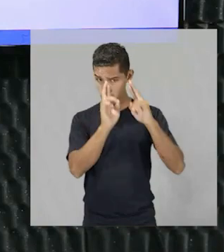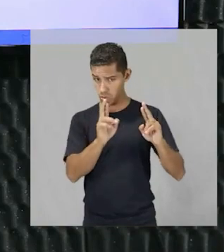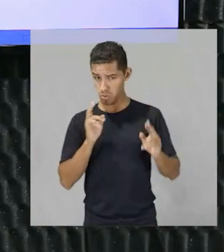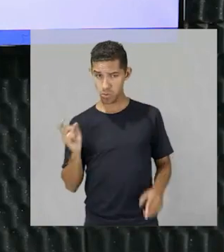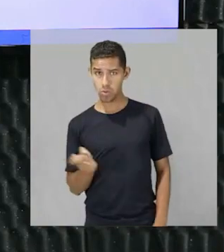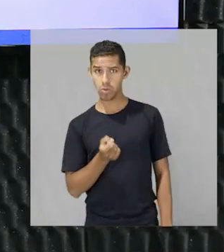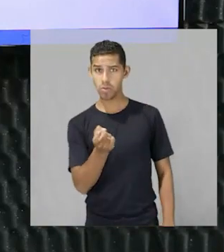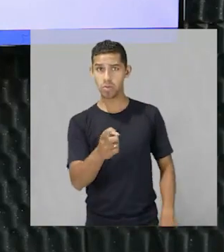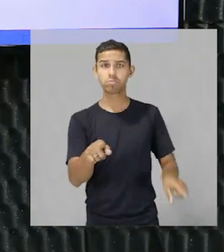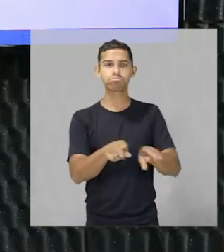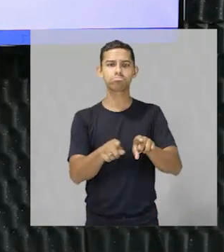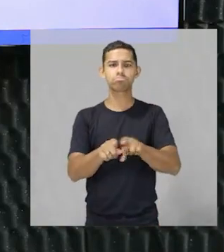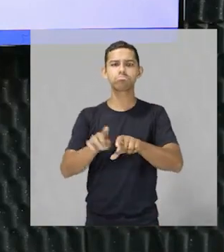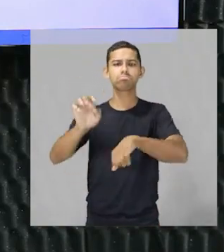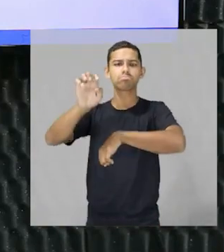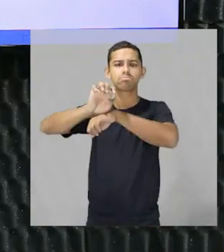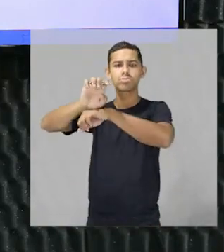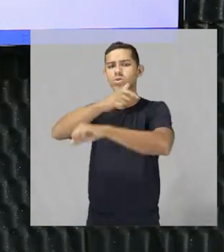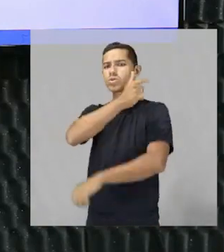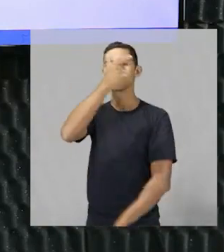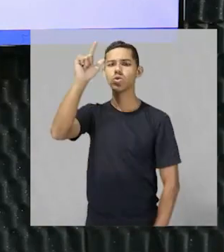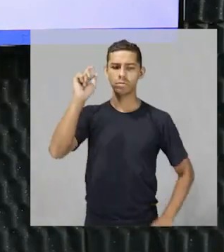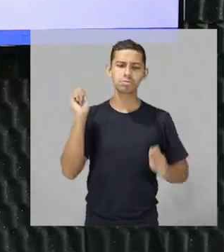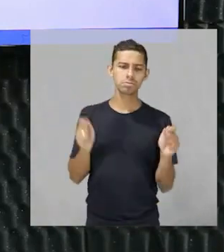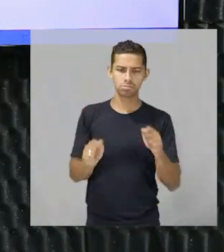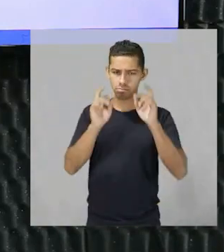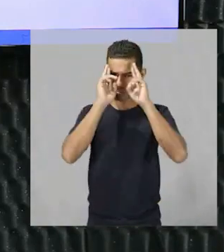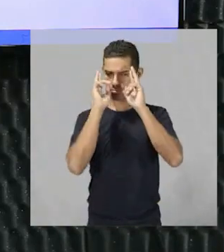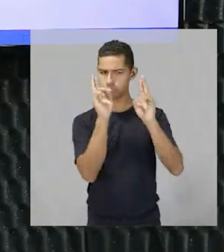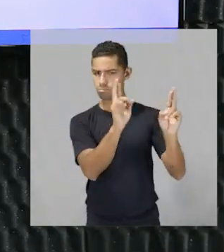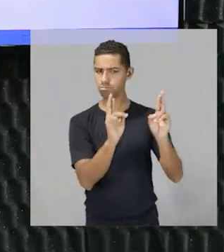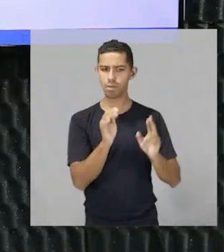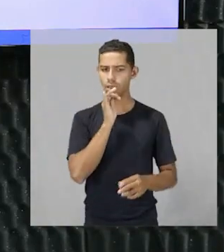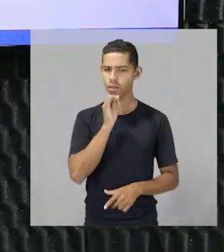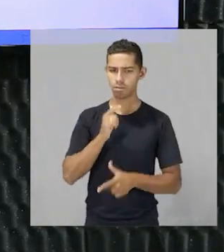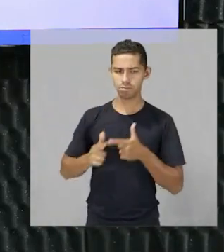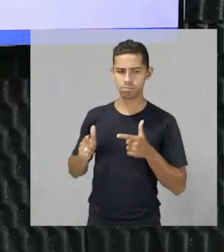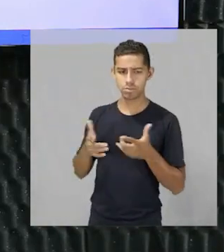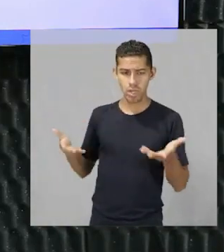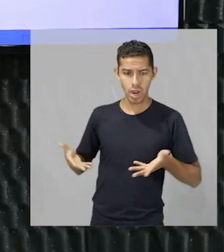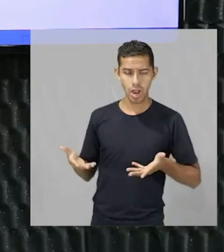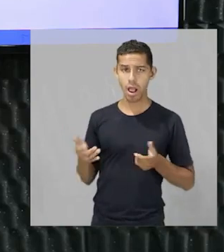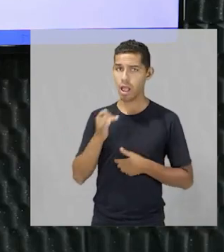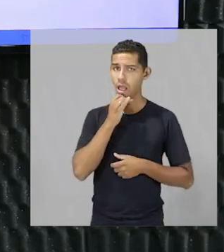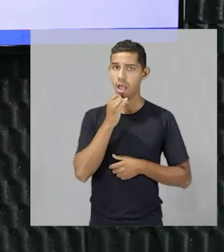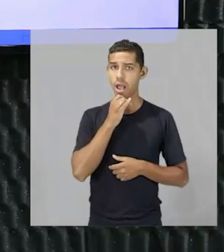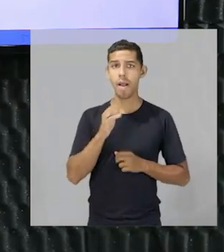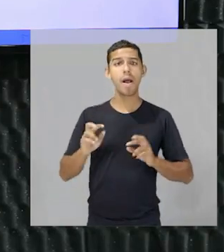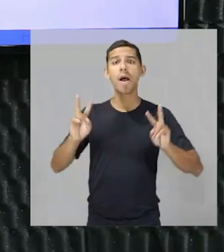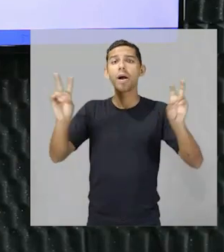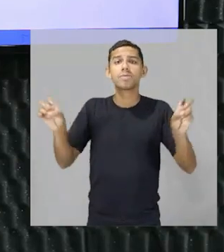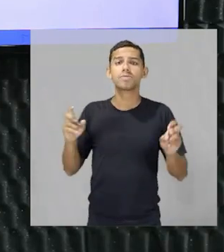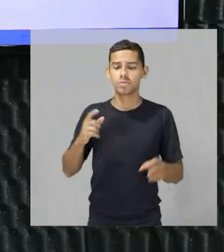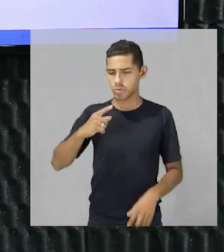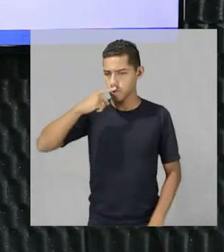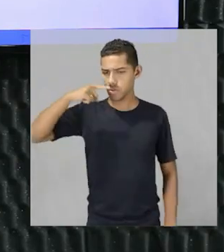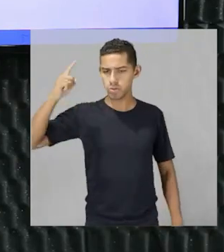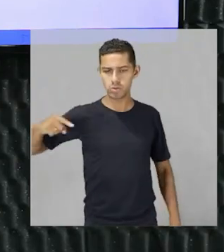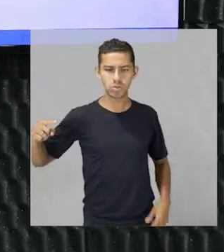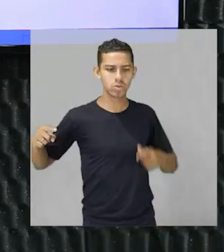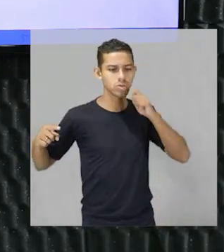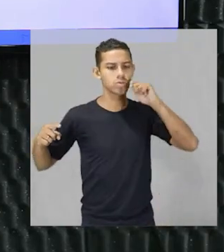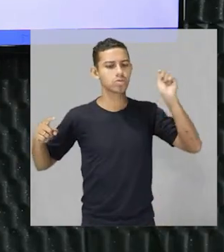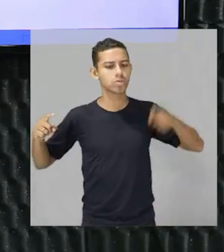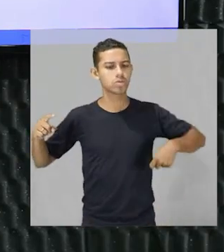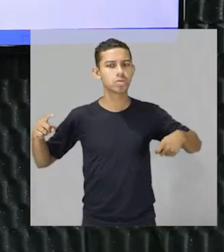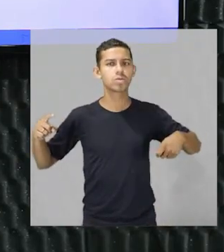respeitado externamente. Vou te dar um exemplo rápido aqui de uma problemática sobre essa, que está acontecendo agora, é em relação à Rússia e à Ucrânia. O que a Rússia está